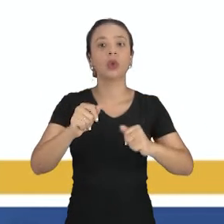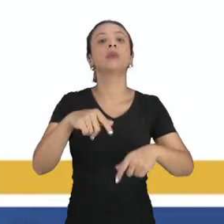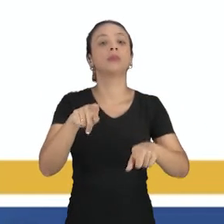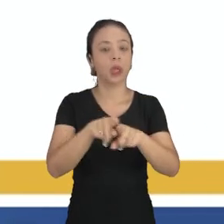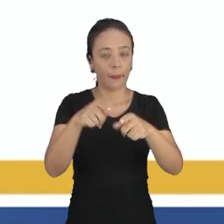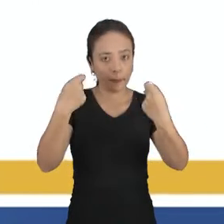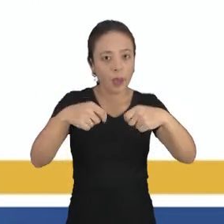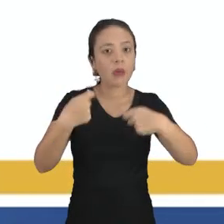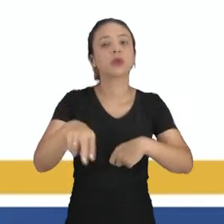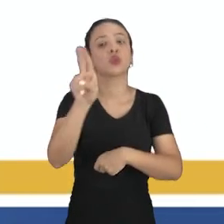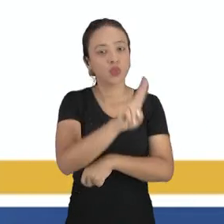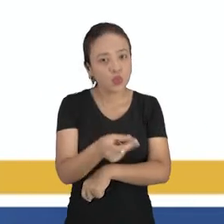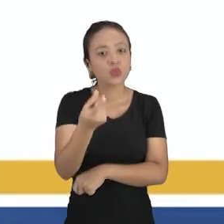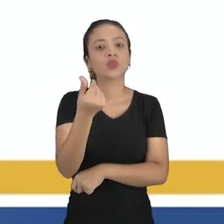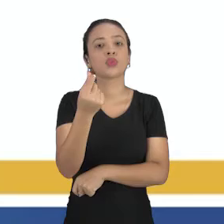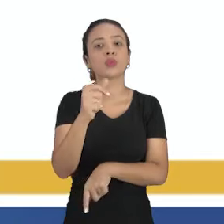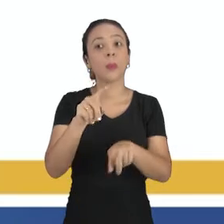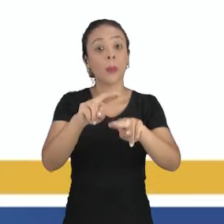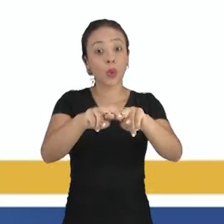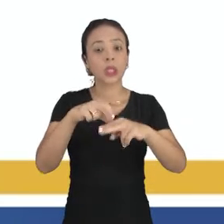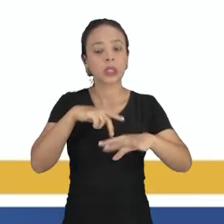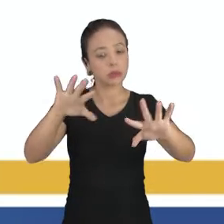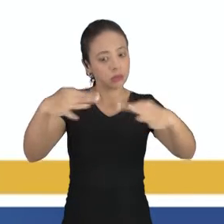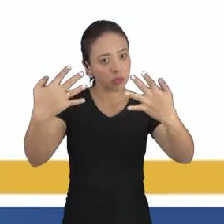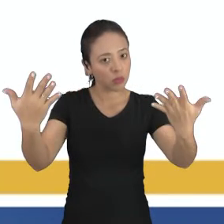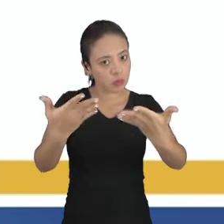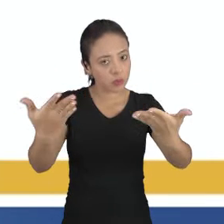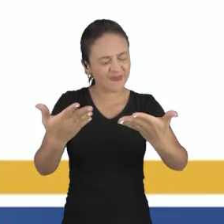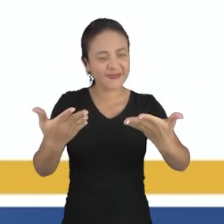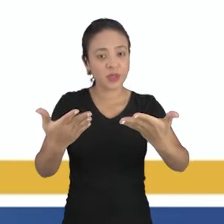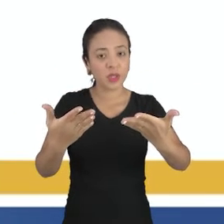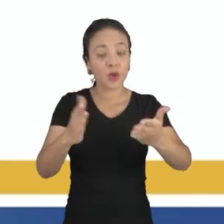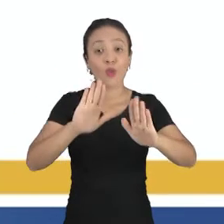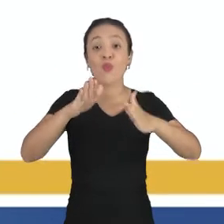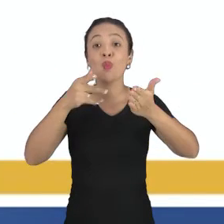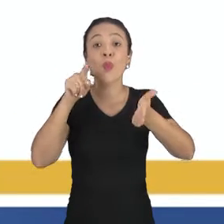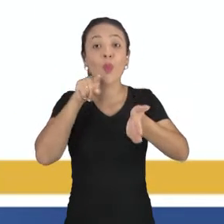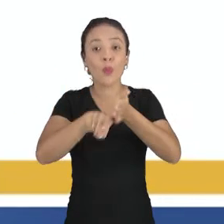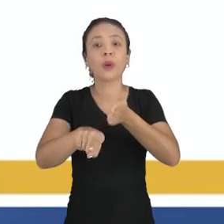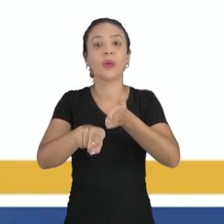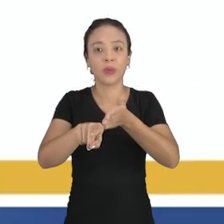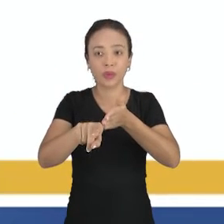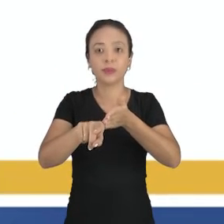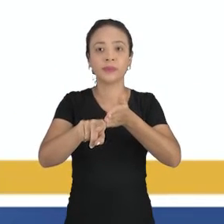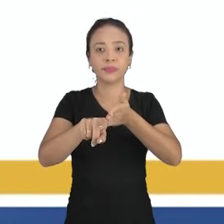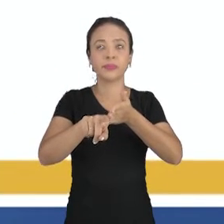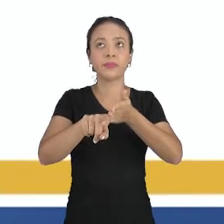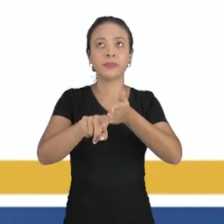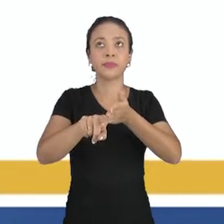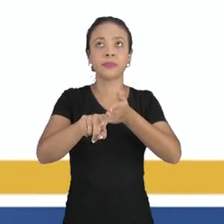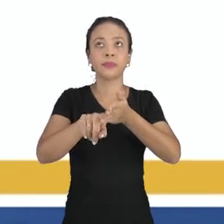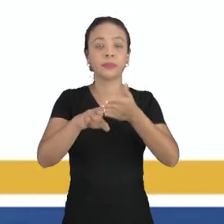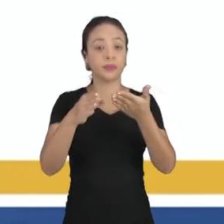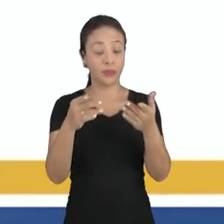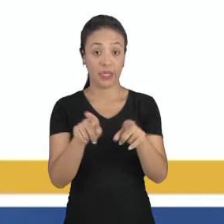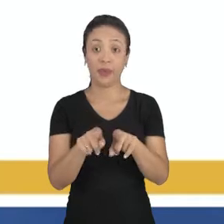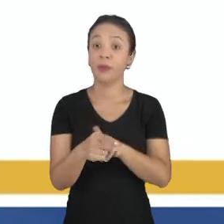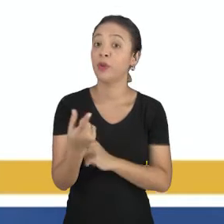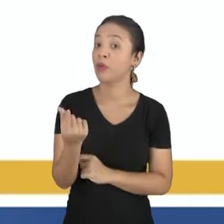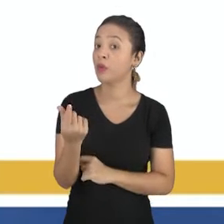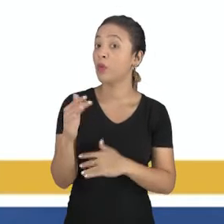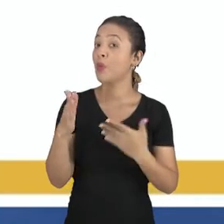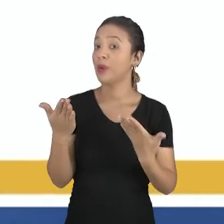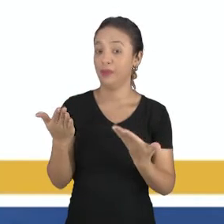gastaram Então é só presta atenção no que ele tá perguntando tá Oi e o